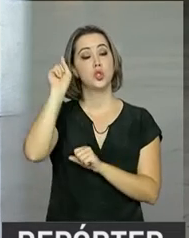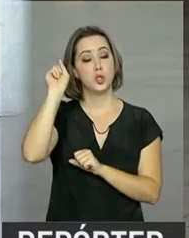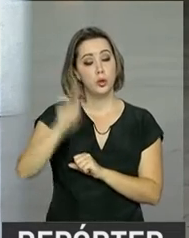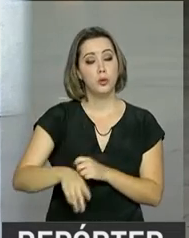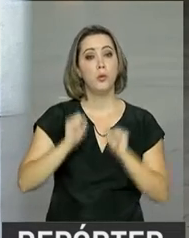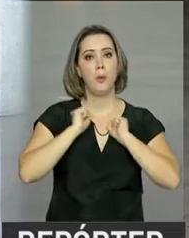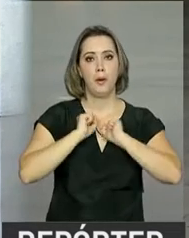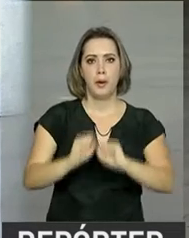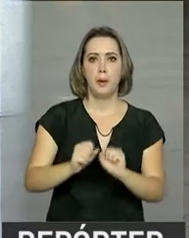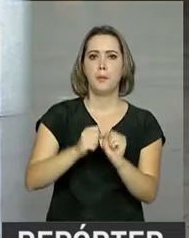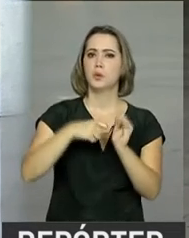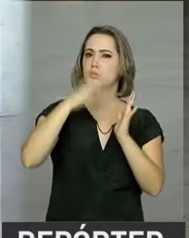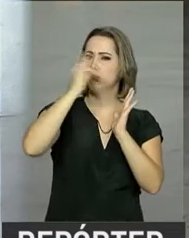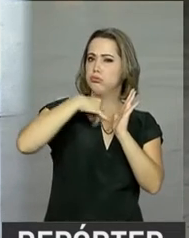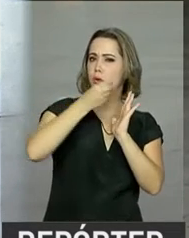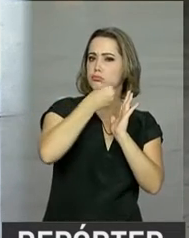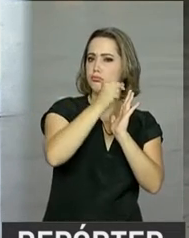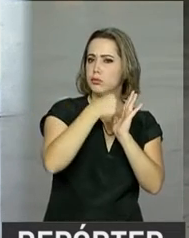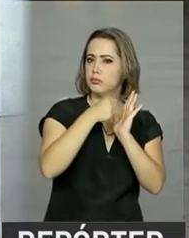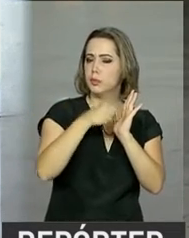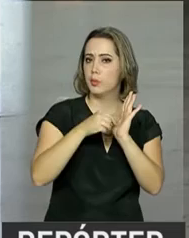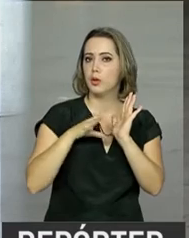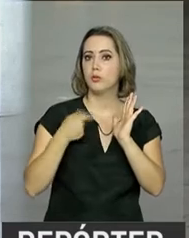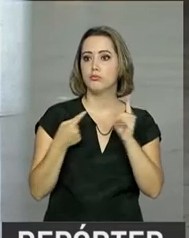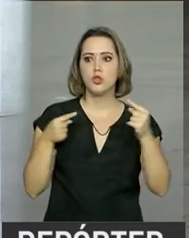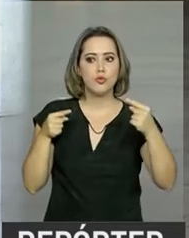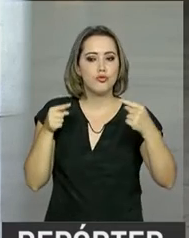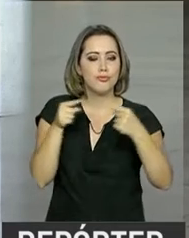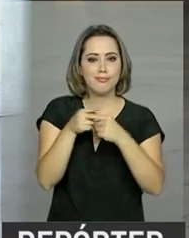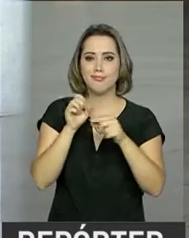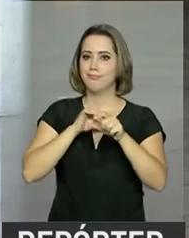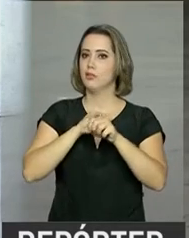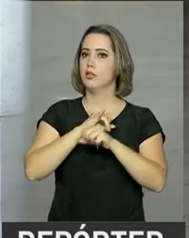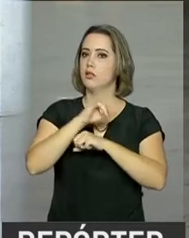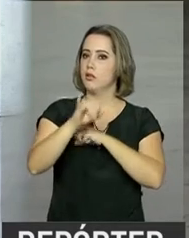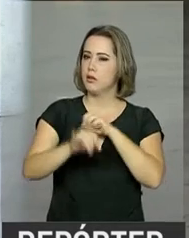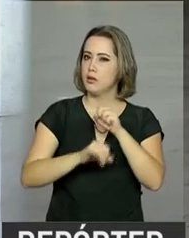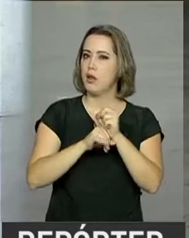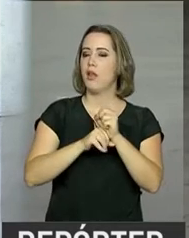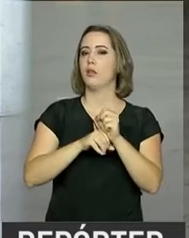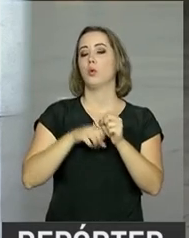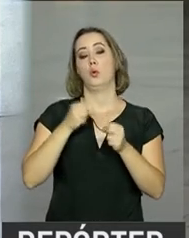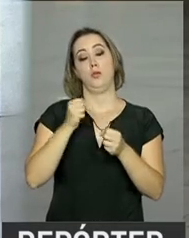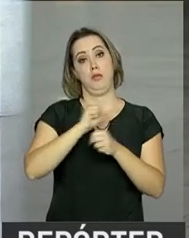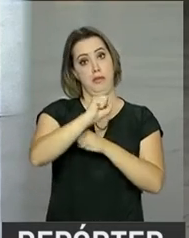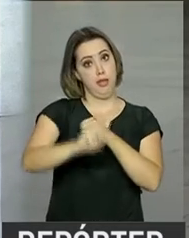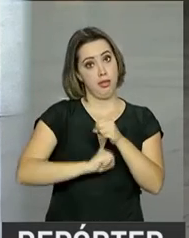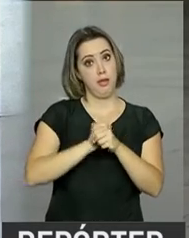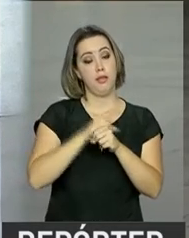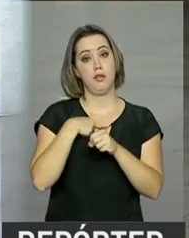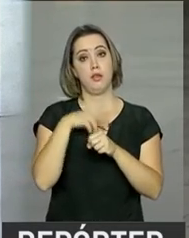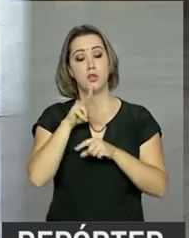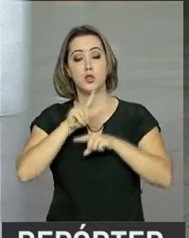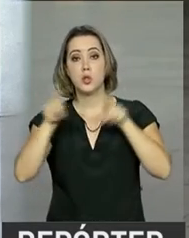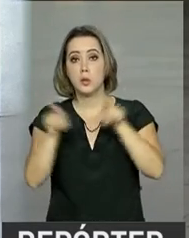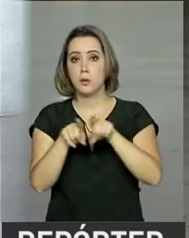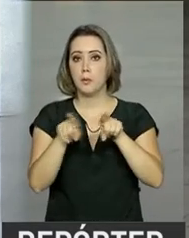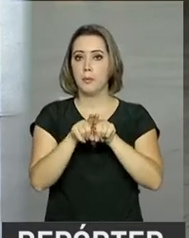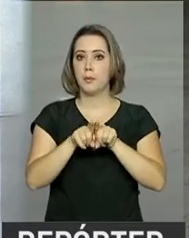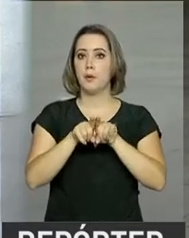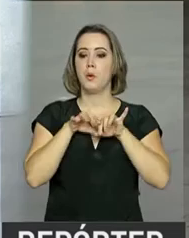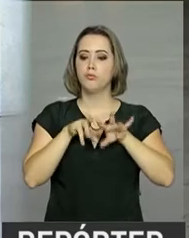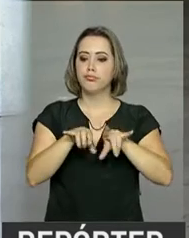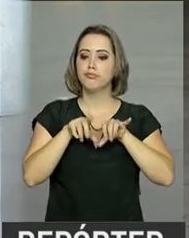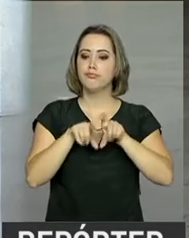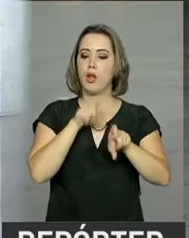diretamente pelo site da receita federal também é possível como nos anos anteriores preencher a declaração pelo programa de